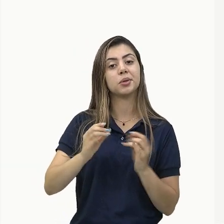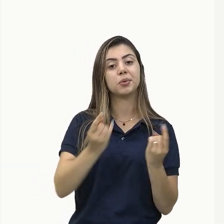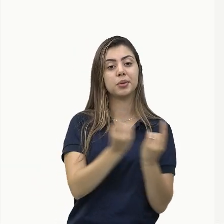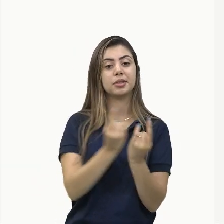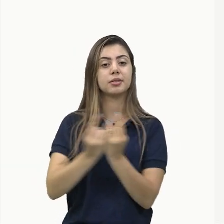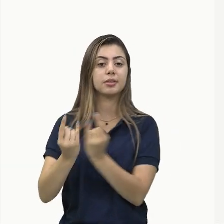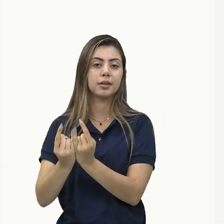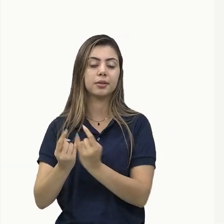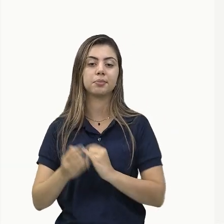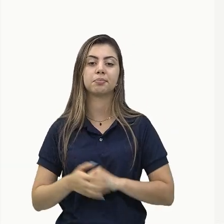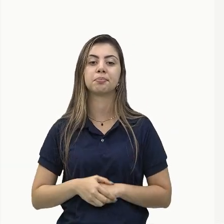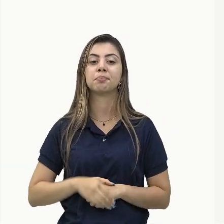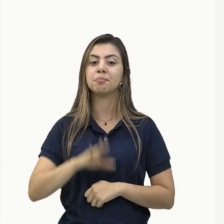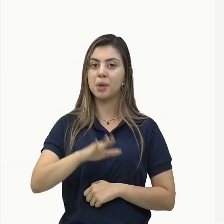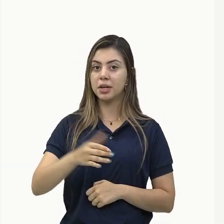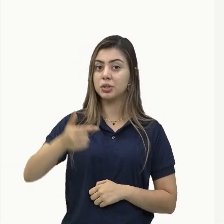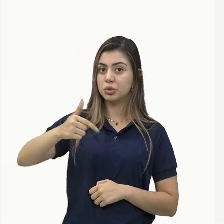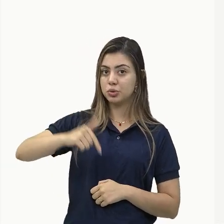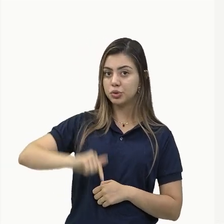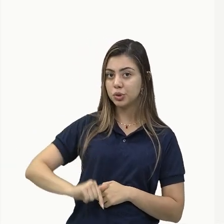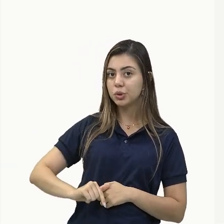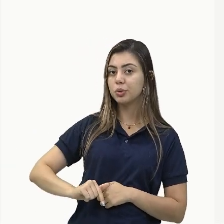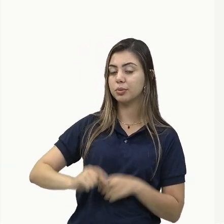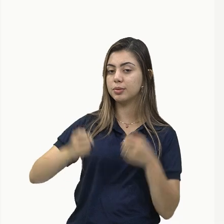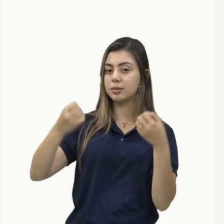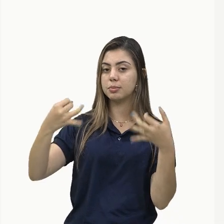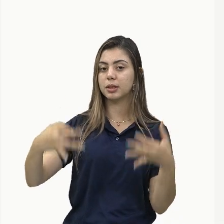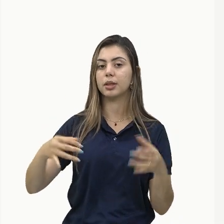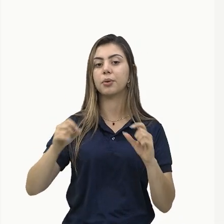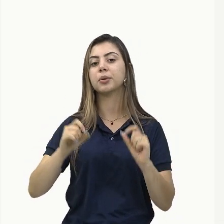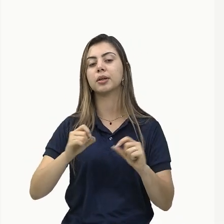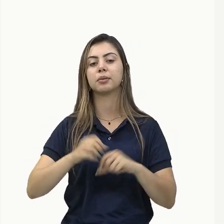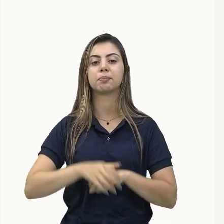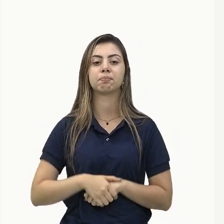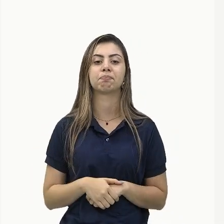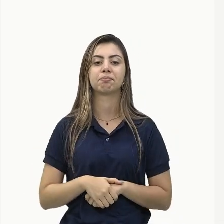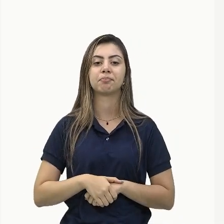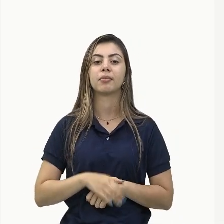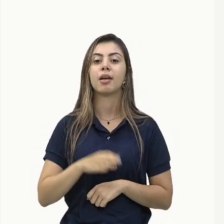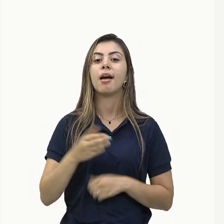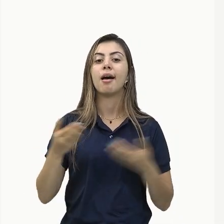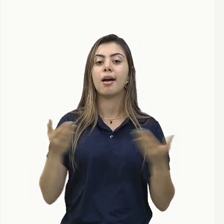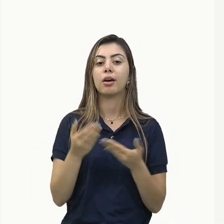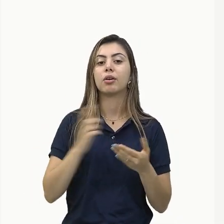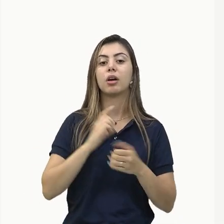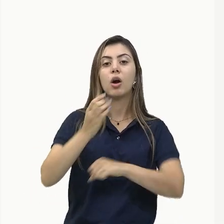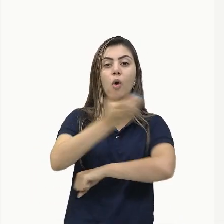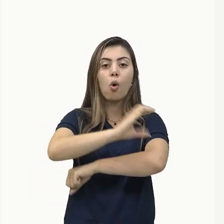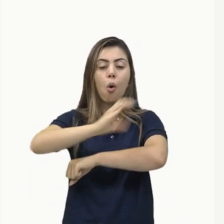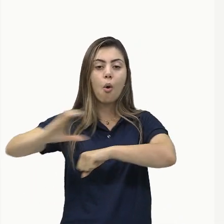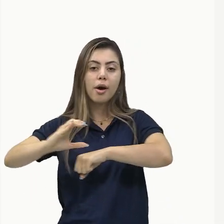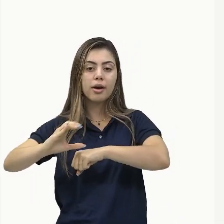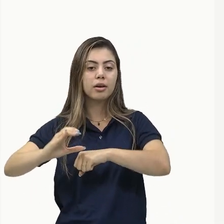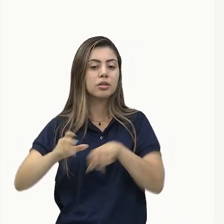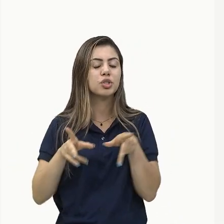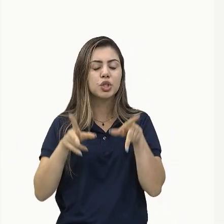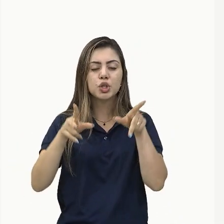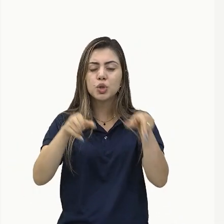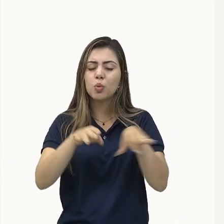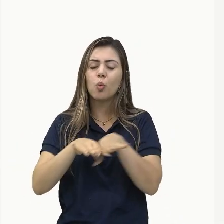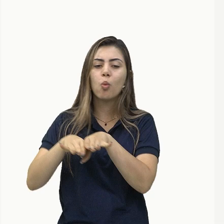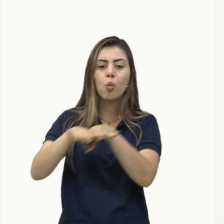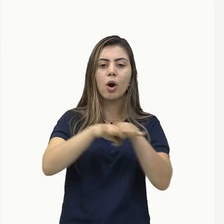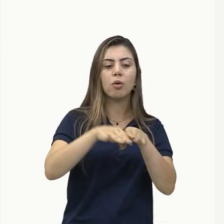gente relembre novamente, a intensidade da corrente elétrica é a mesma para